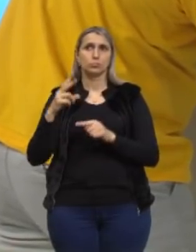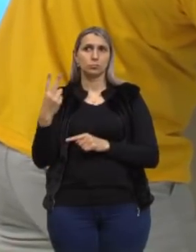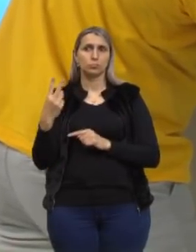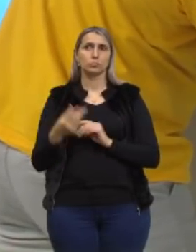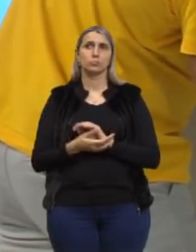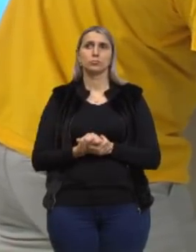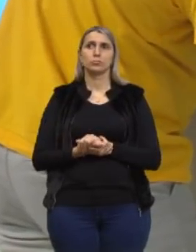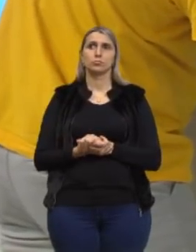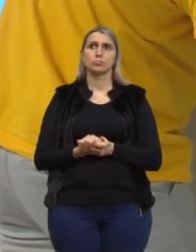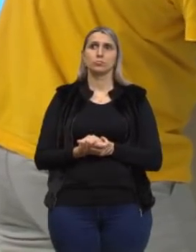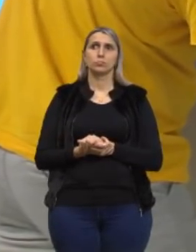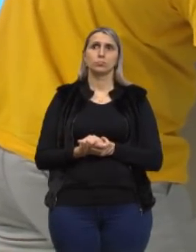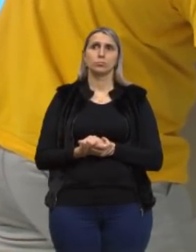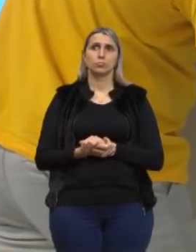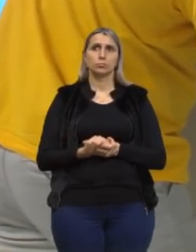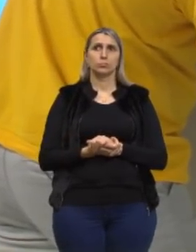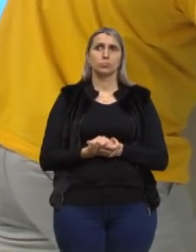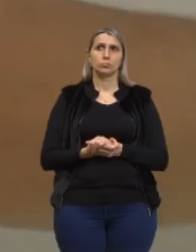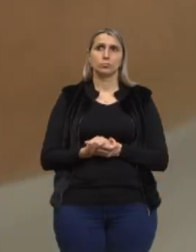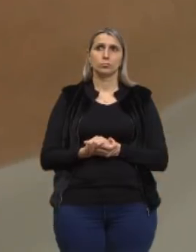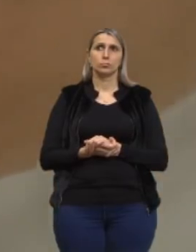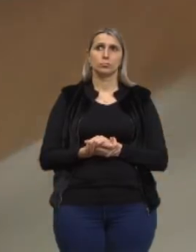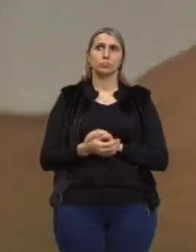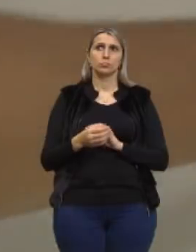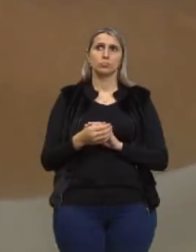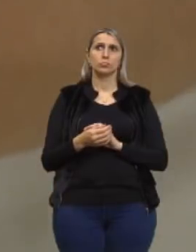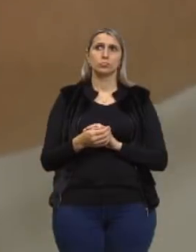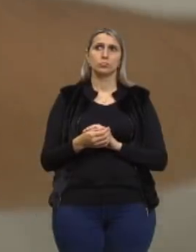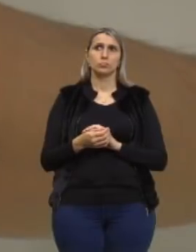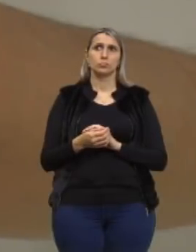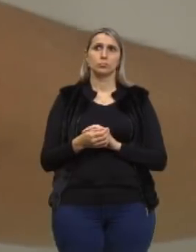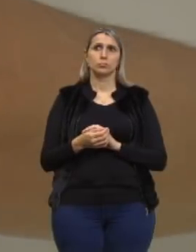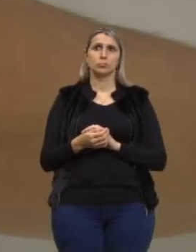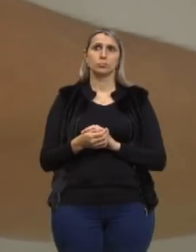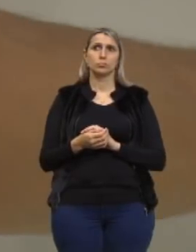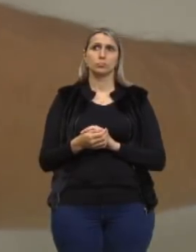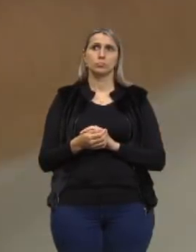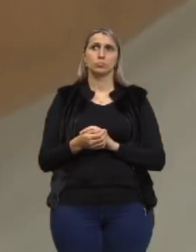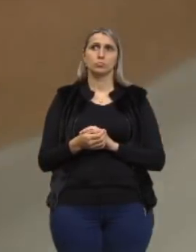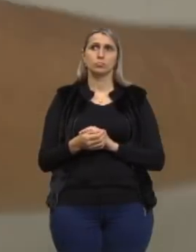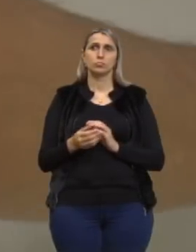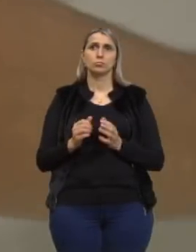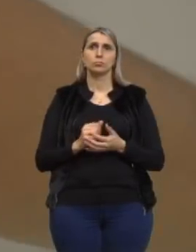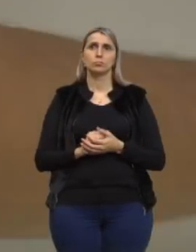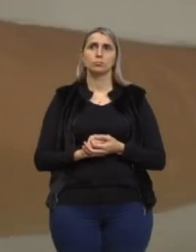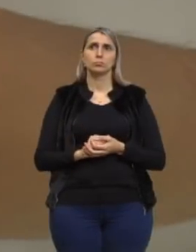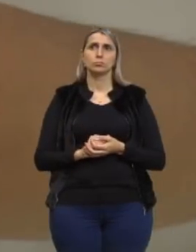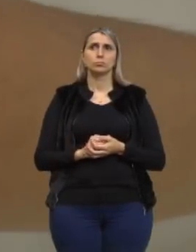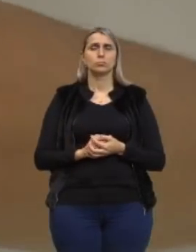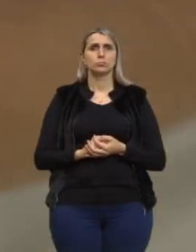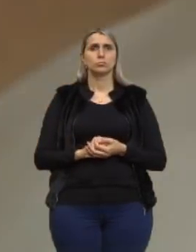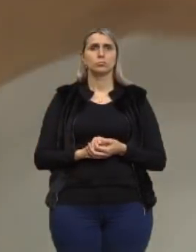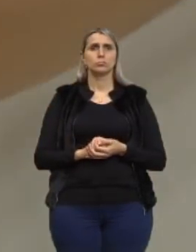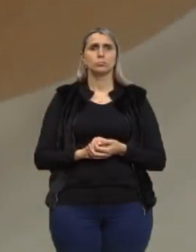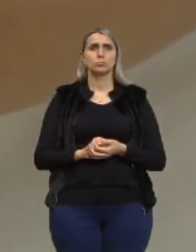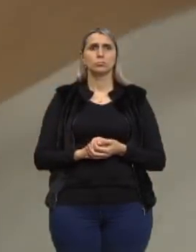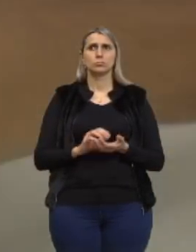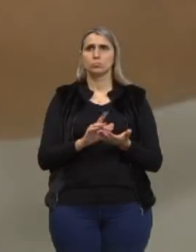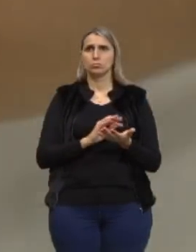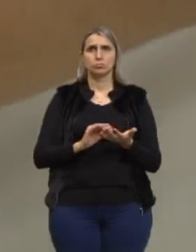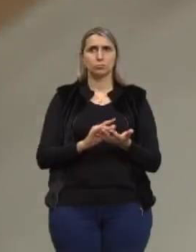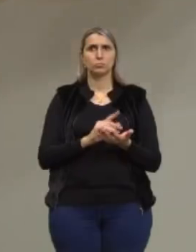5 x2 2x 5 10 vai 12 e 5 10 com 11